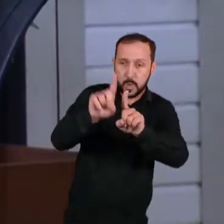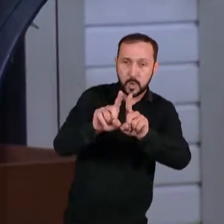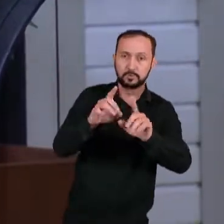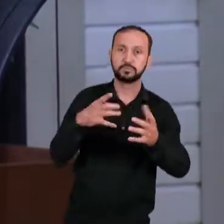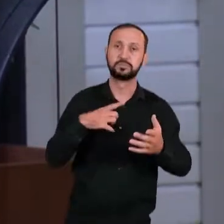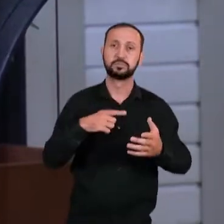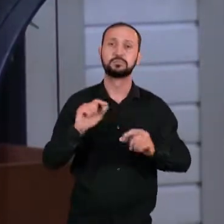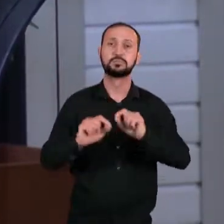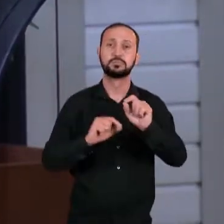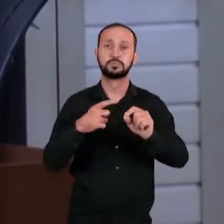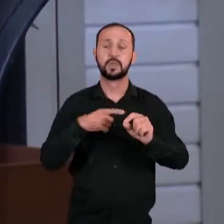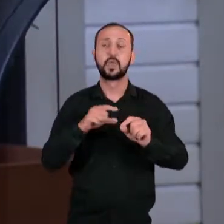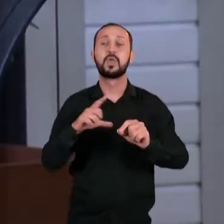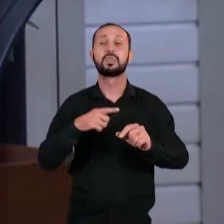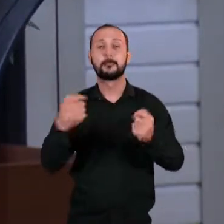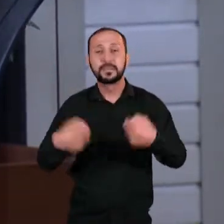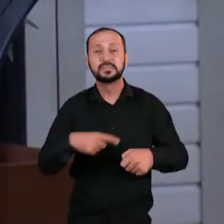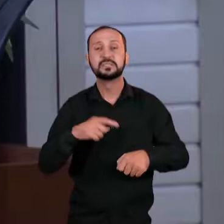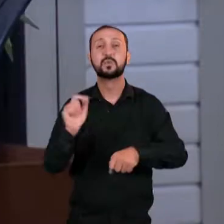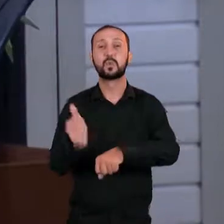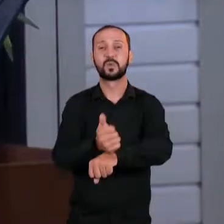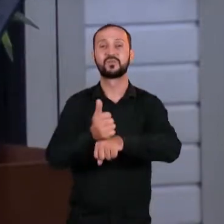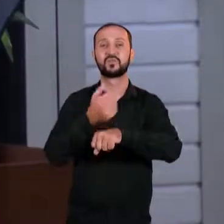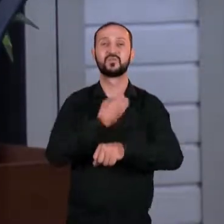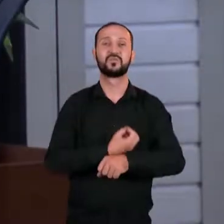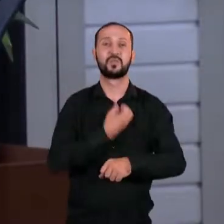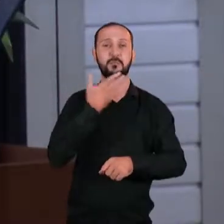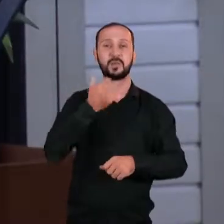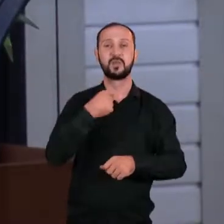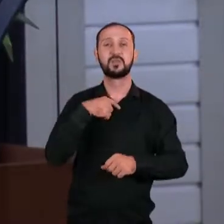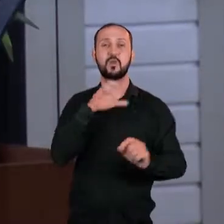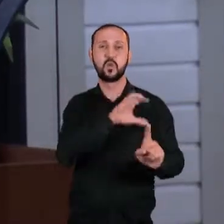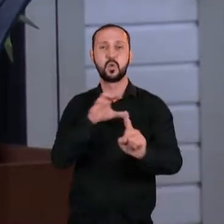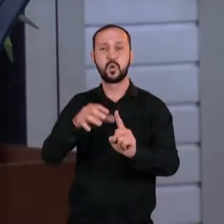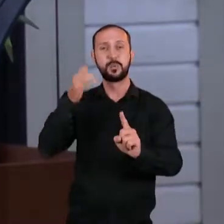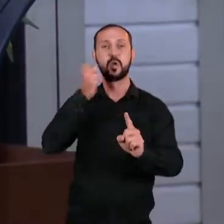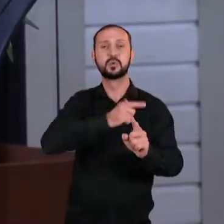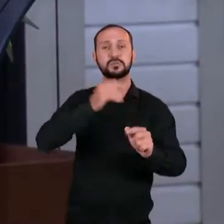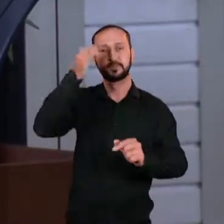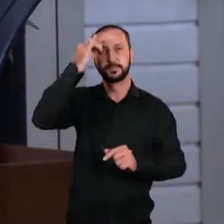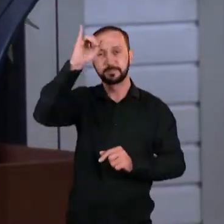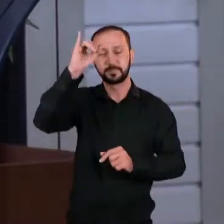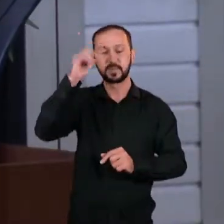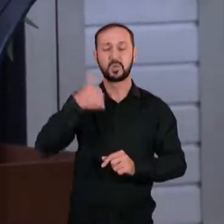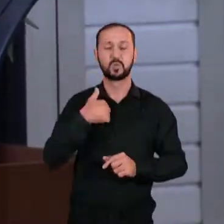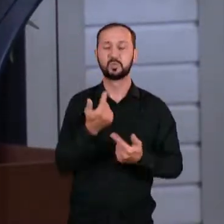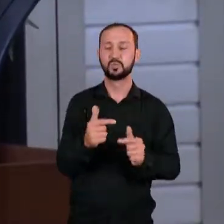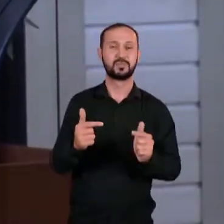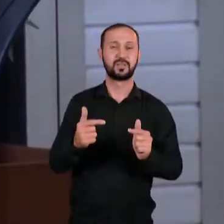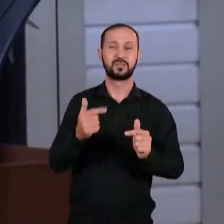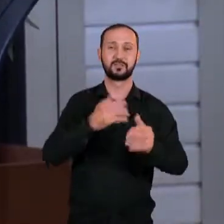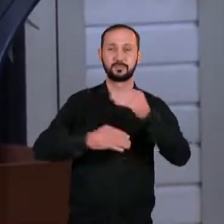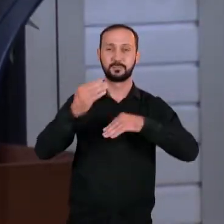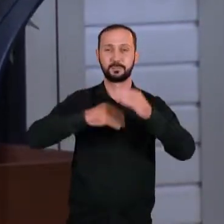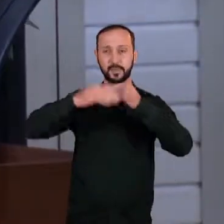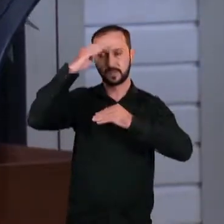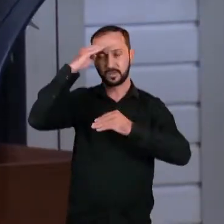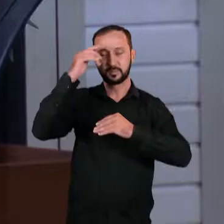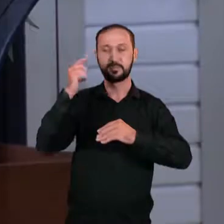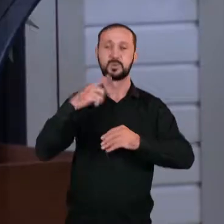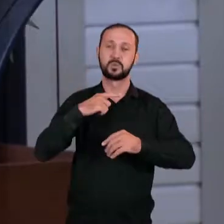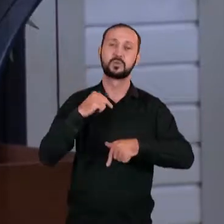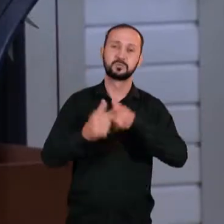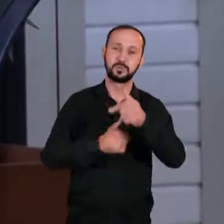uma qualidade de vida melhor, né? E do que eu posso fazer para eu prevenir que eu tenha burnout? Primeiramente, a gente poder escolher um emprego. Né? Hoje em